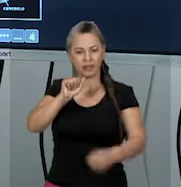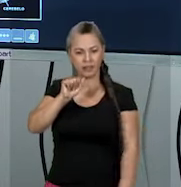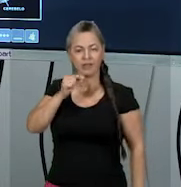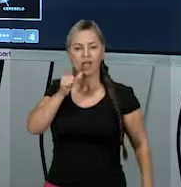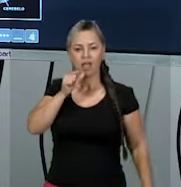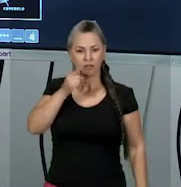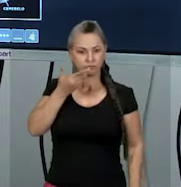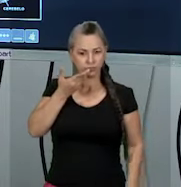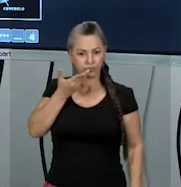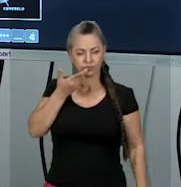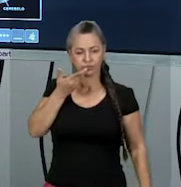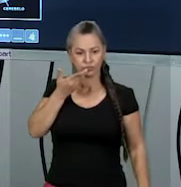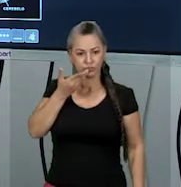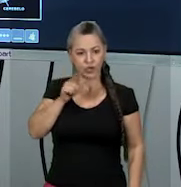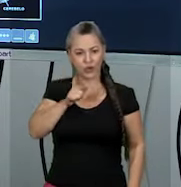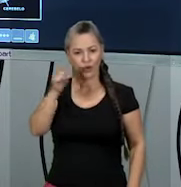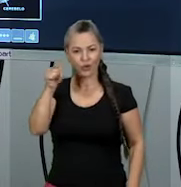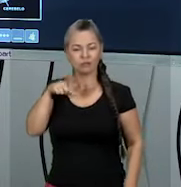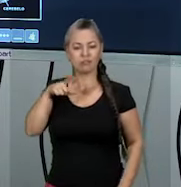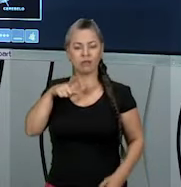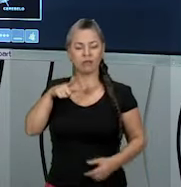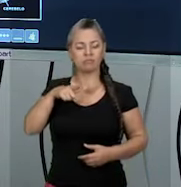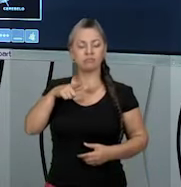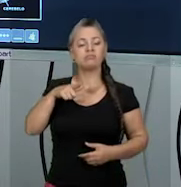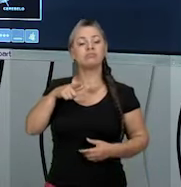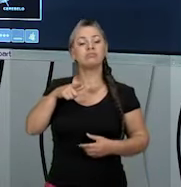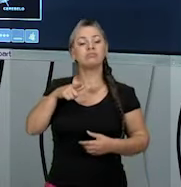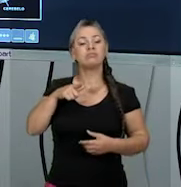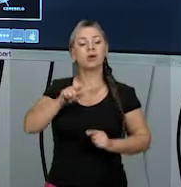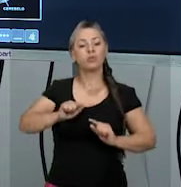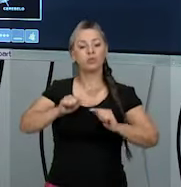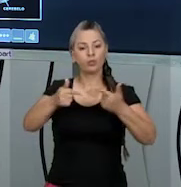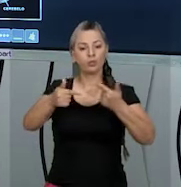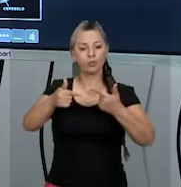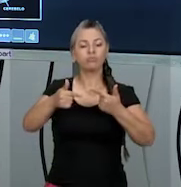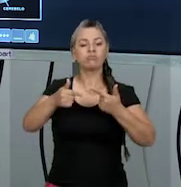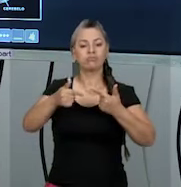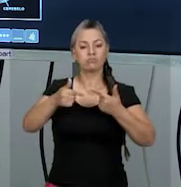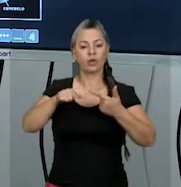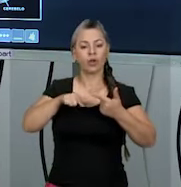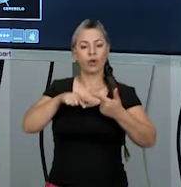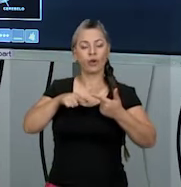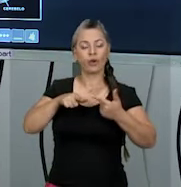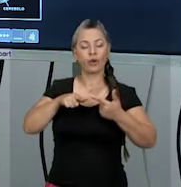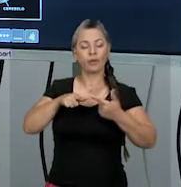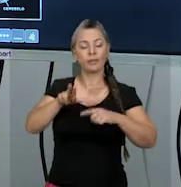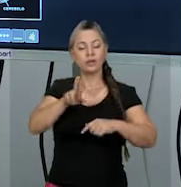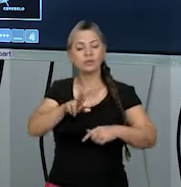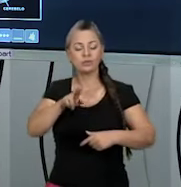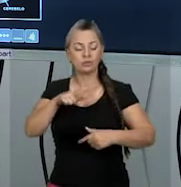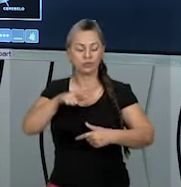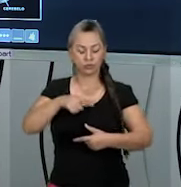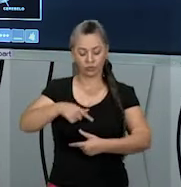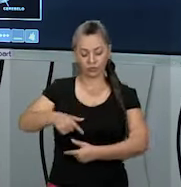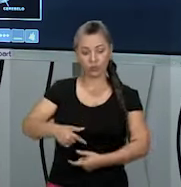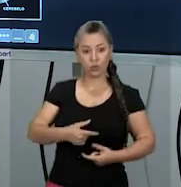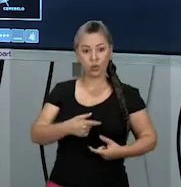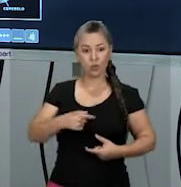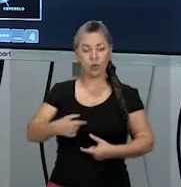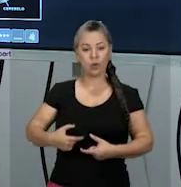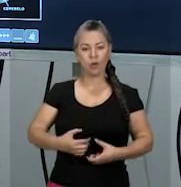digestório. Então, o bulbo está relacionado com a parte involuntária do encéfalo.